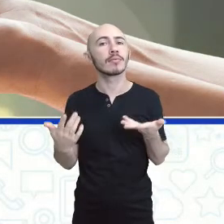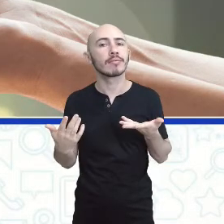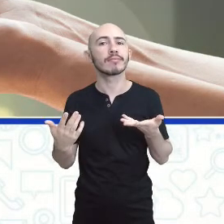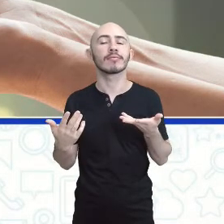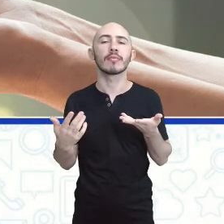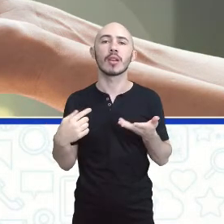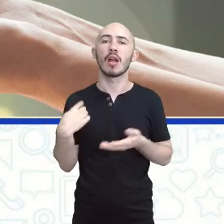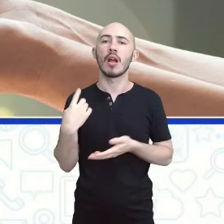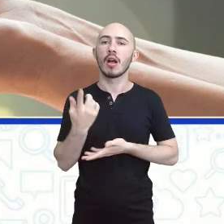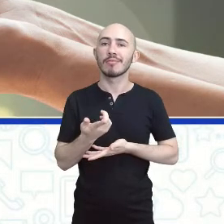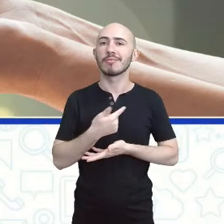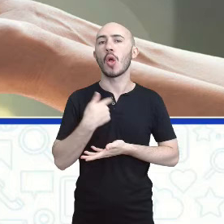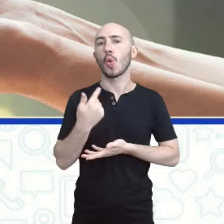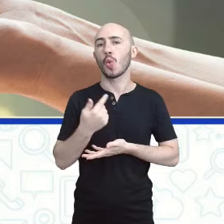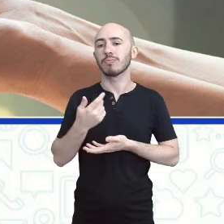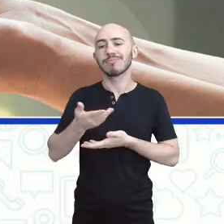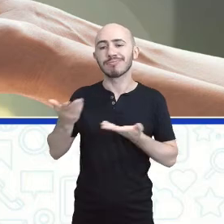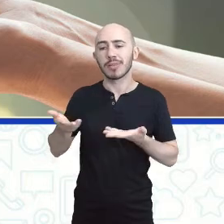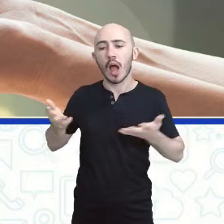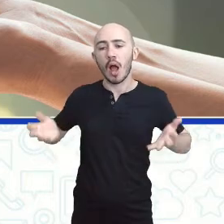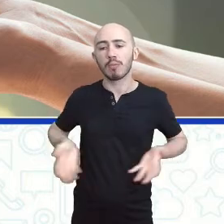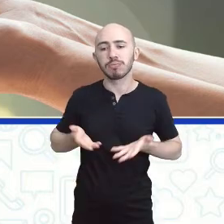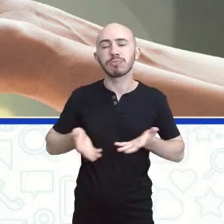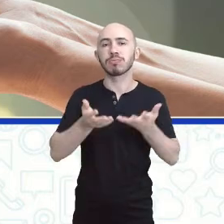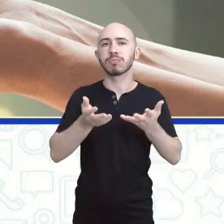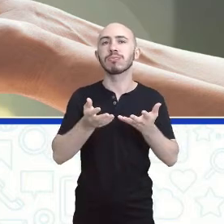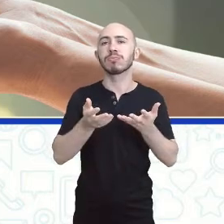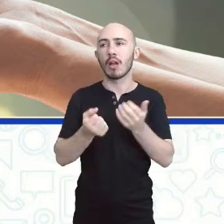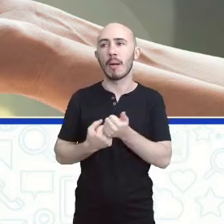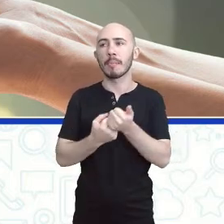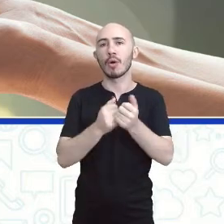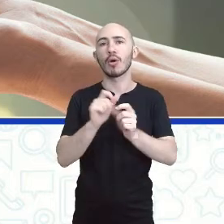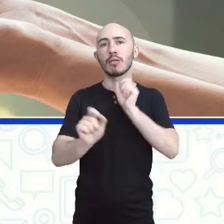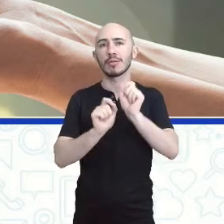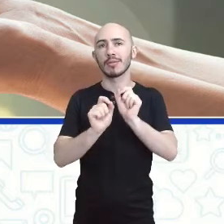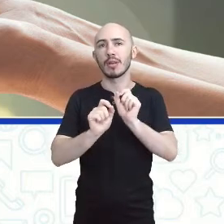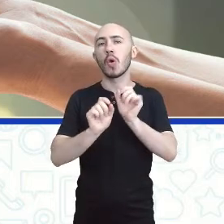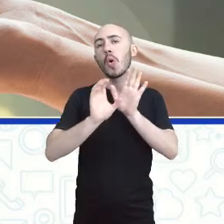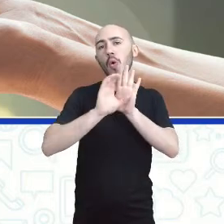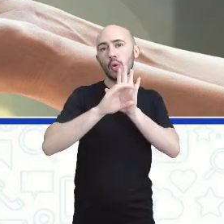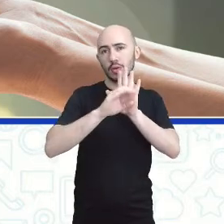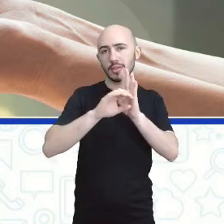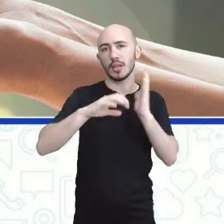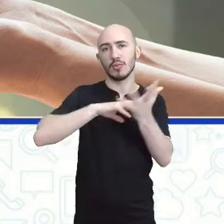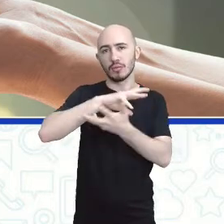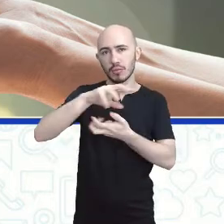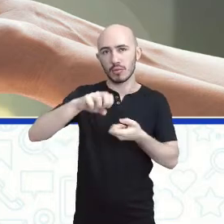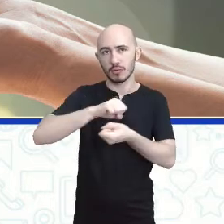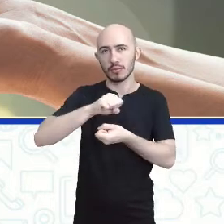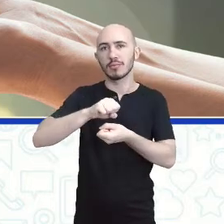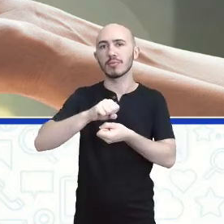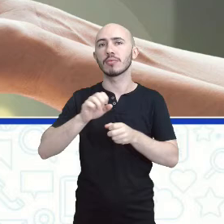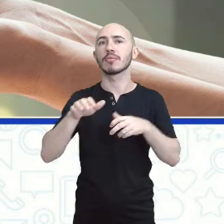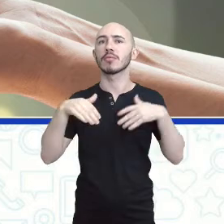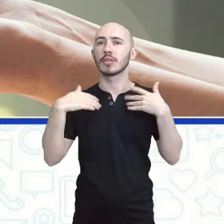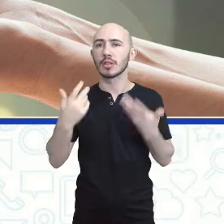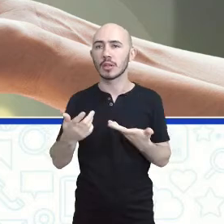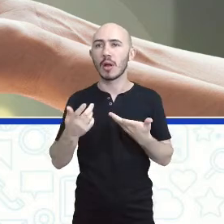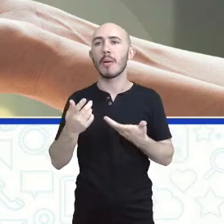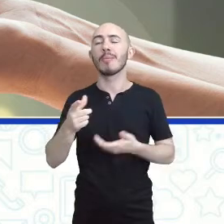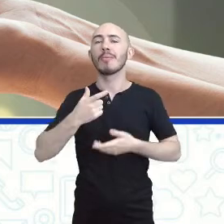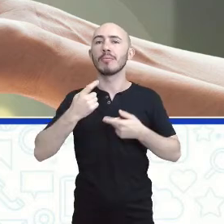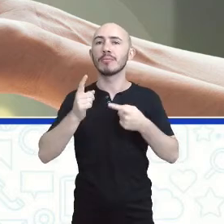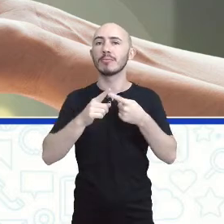que sustentam esse conceito de sustentabilidade. Então, ó, deve-se agir